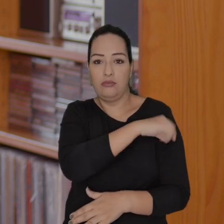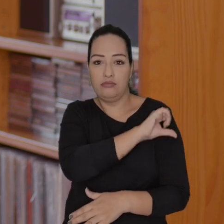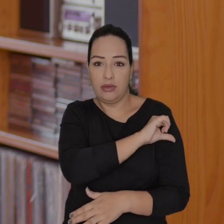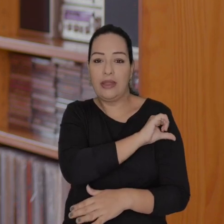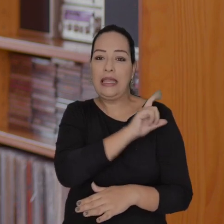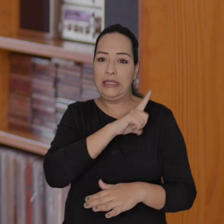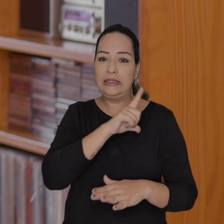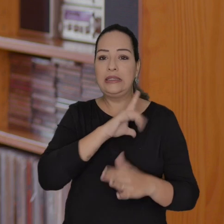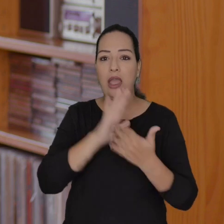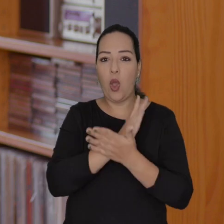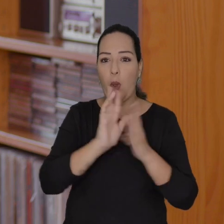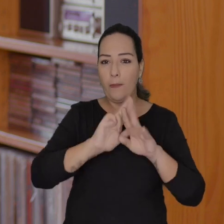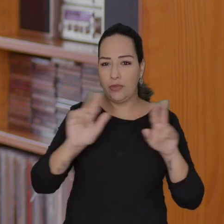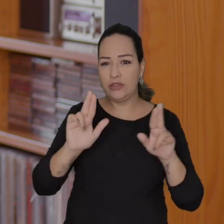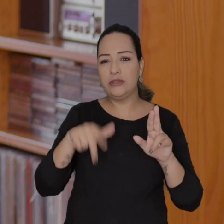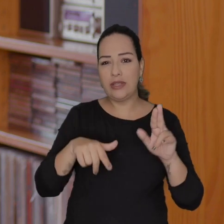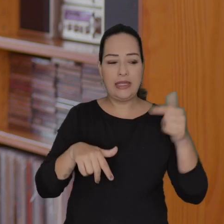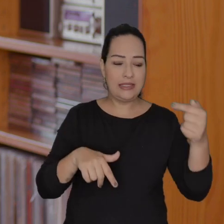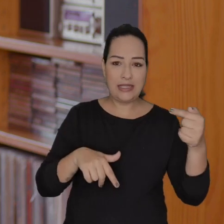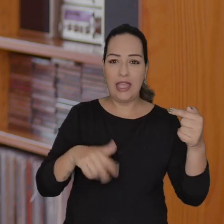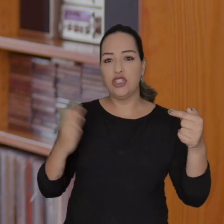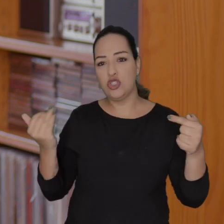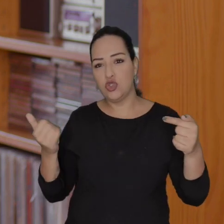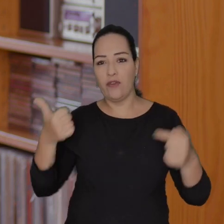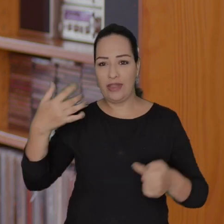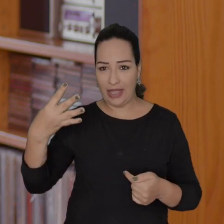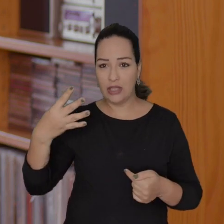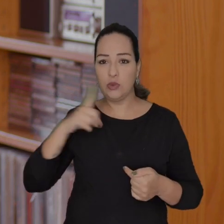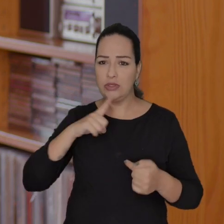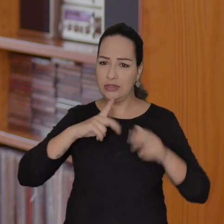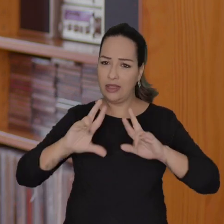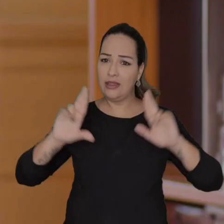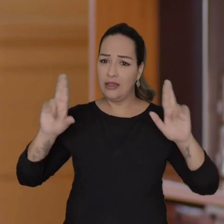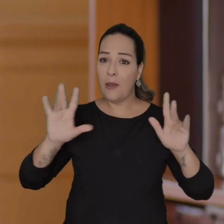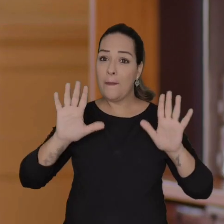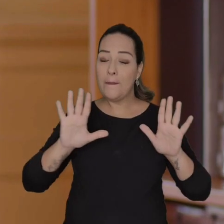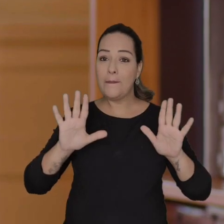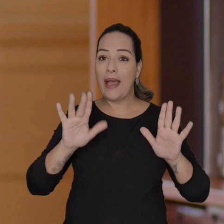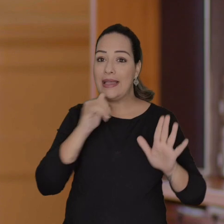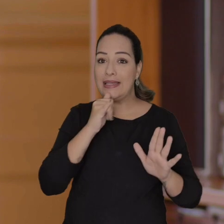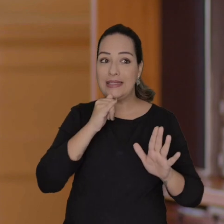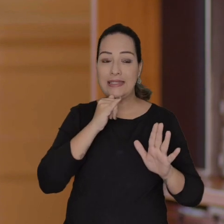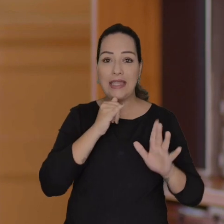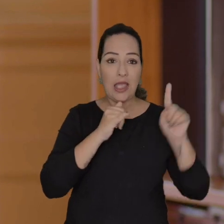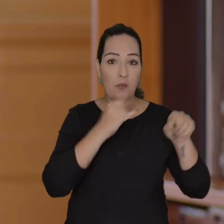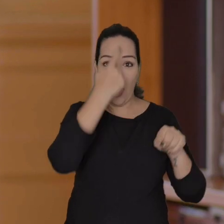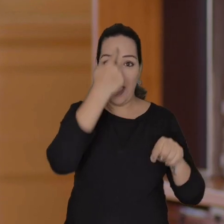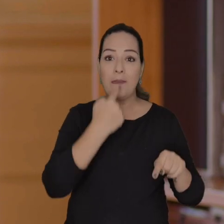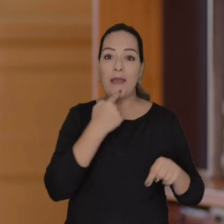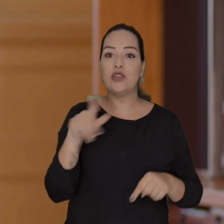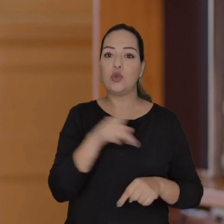várias diferenças entre a criança dos 7 e o jovem de 14. Porém, essa figura, por exemplo, do professor